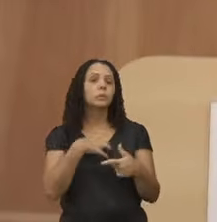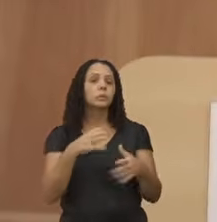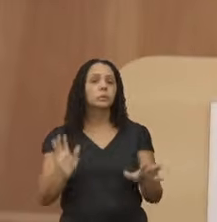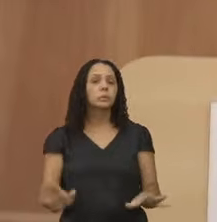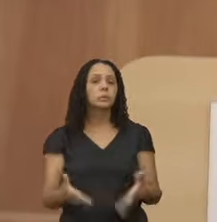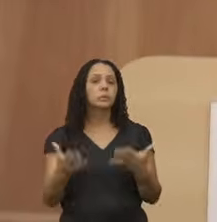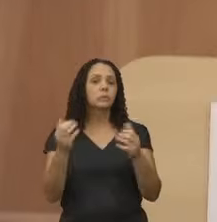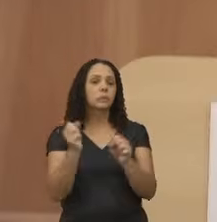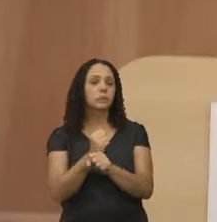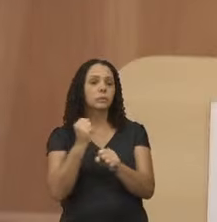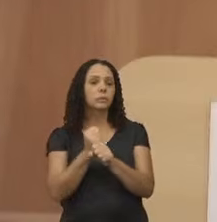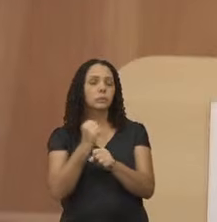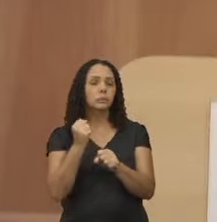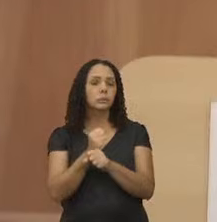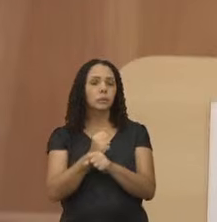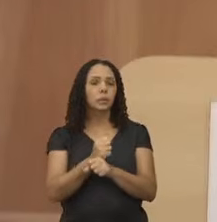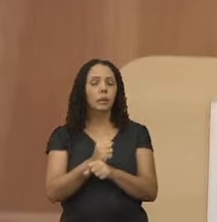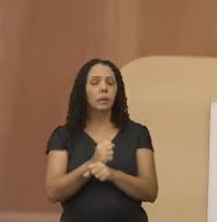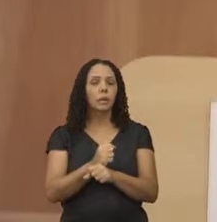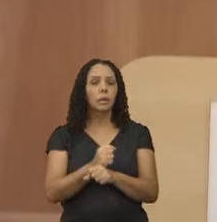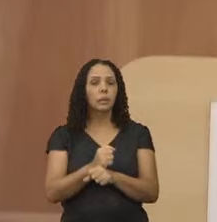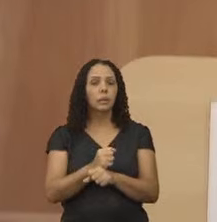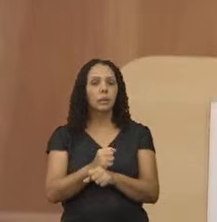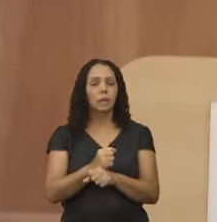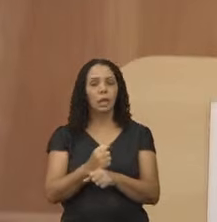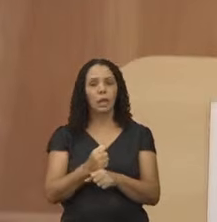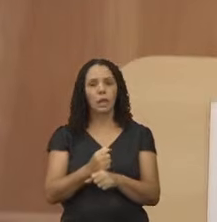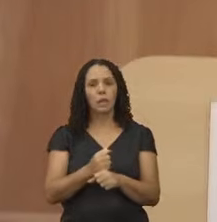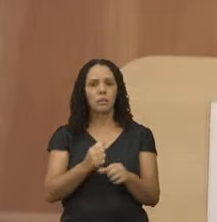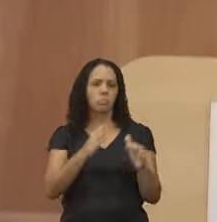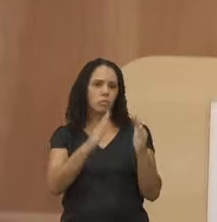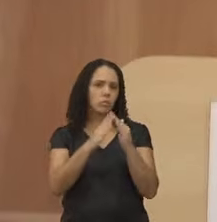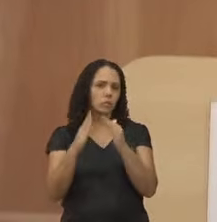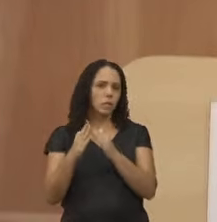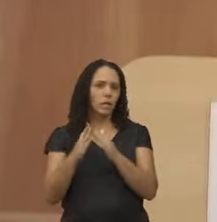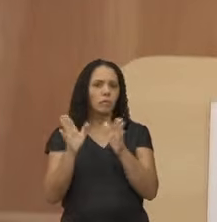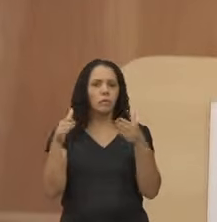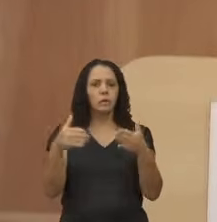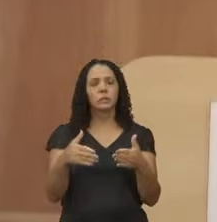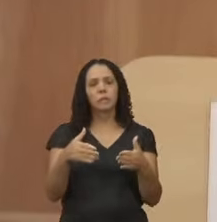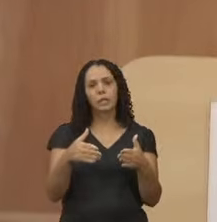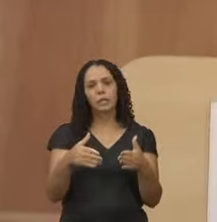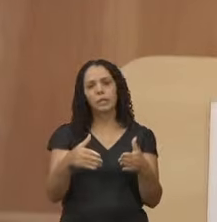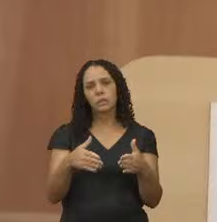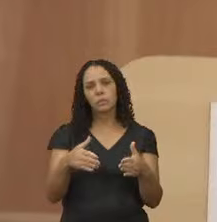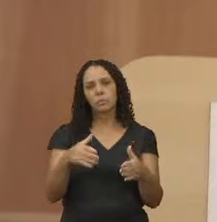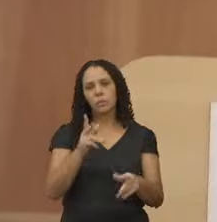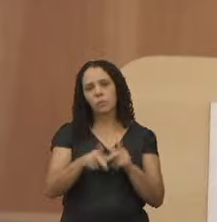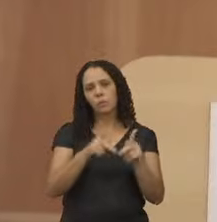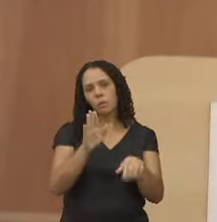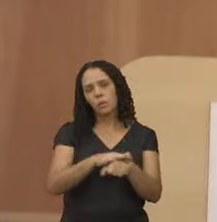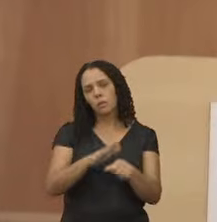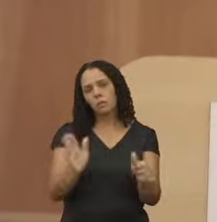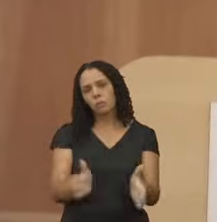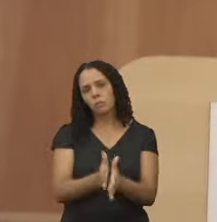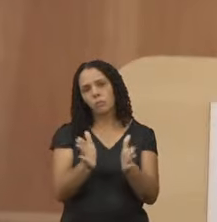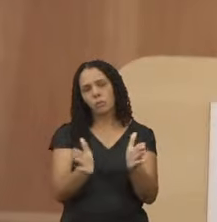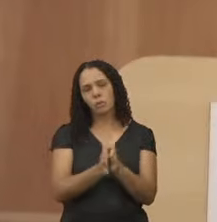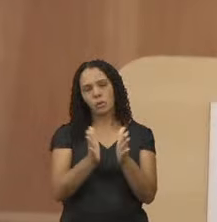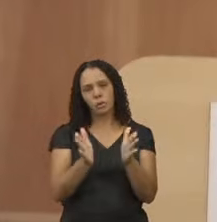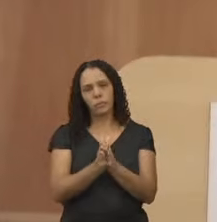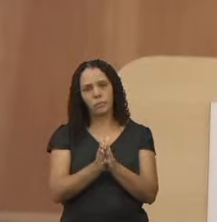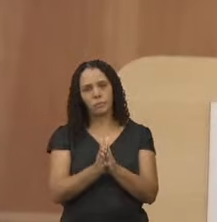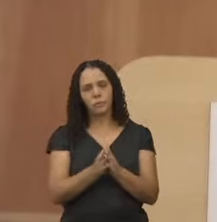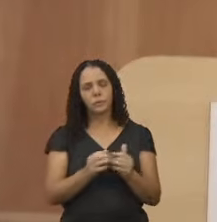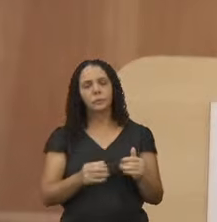a construção e a realização de empreendimentos imobiliários voltadas para as faixas mais baixas ali do Minha Casa Minha Vida, para a